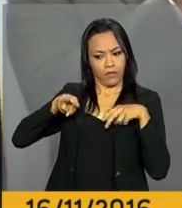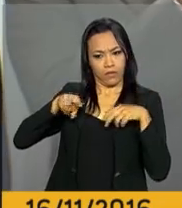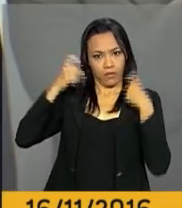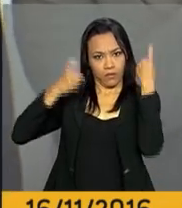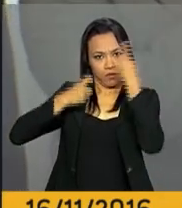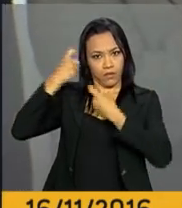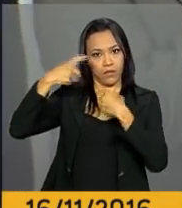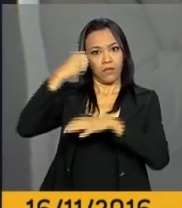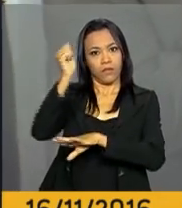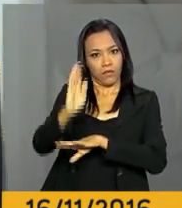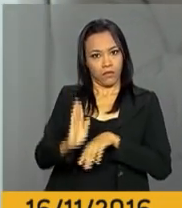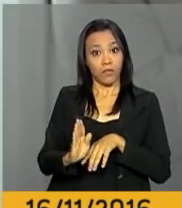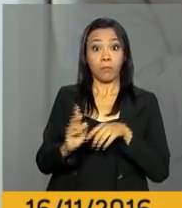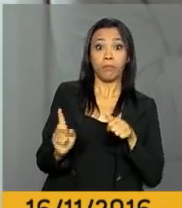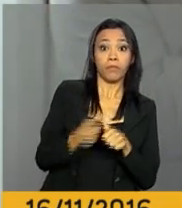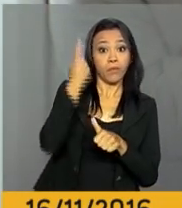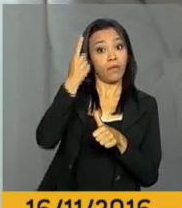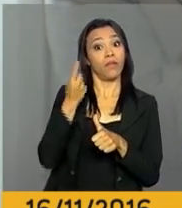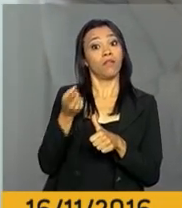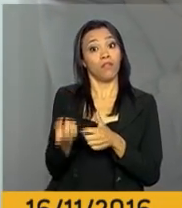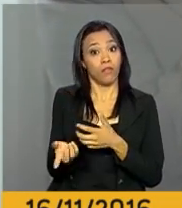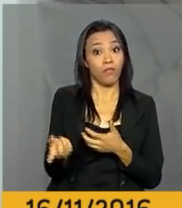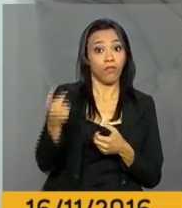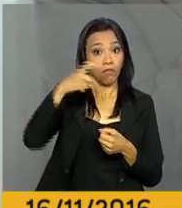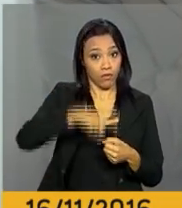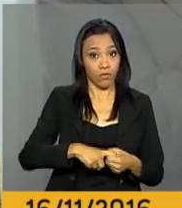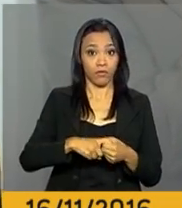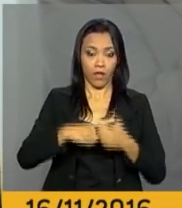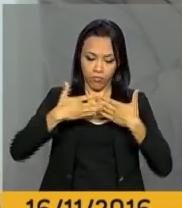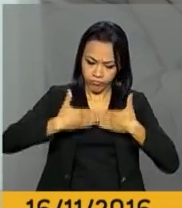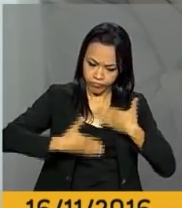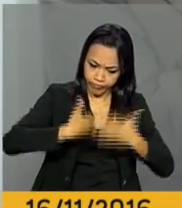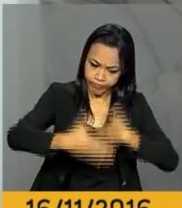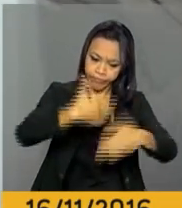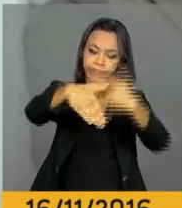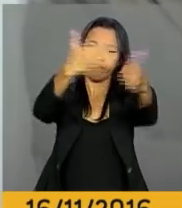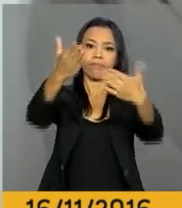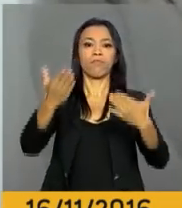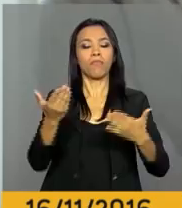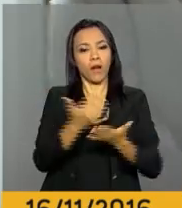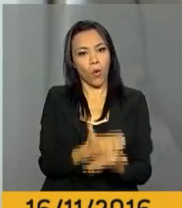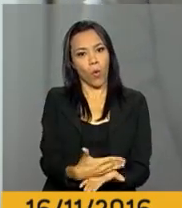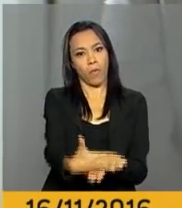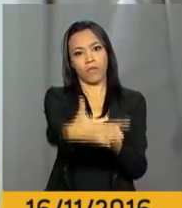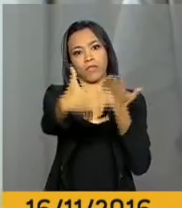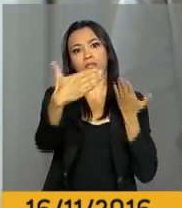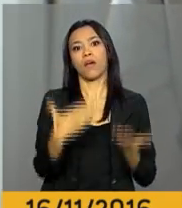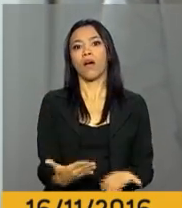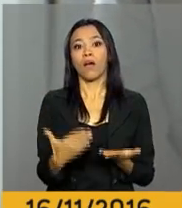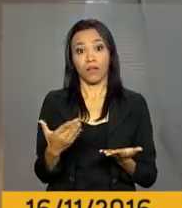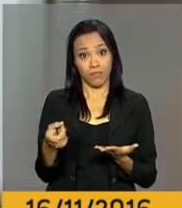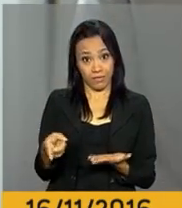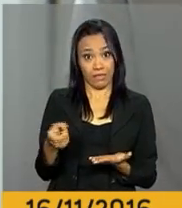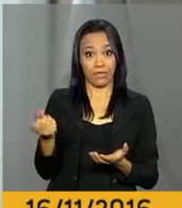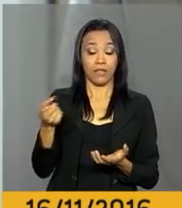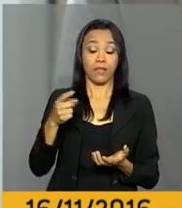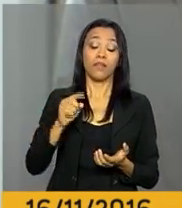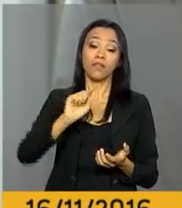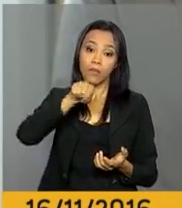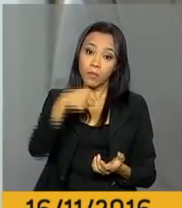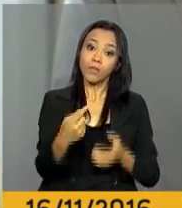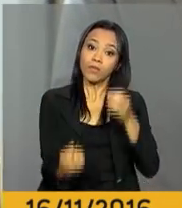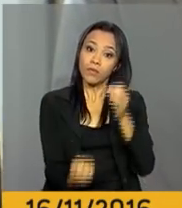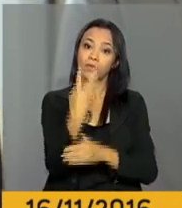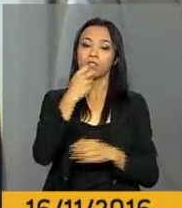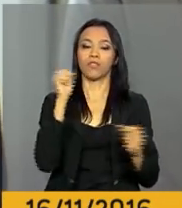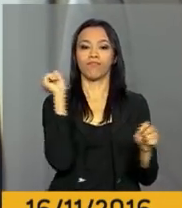é precisamente tirar o país da recessão, para depois, sim, começar o crescimento e daí, sim, do crescimento, nascer o